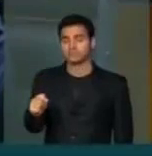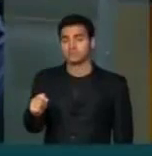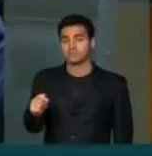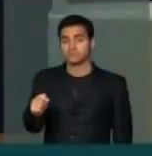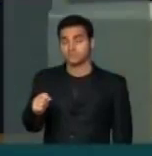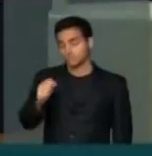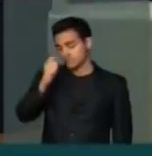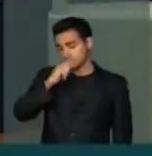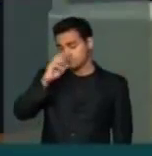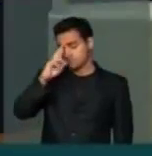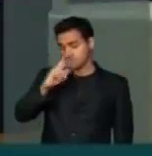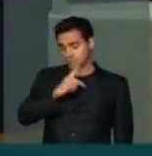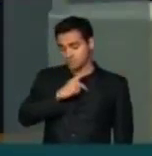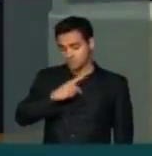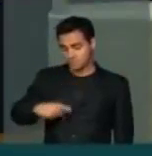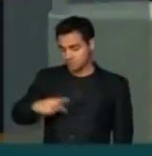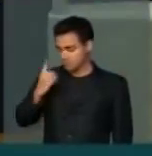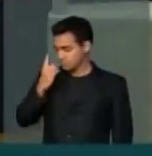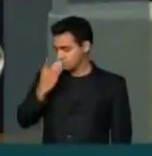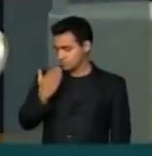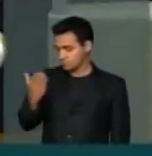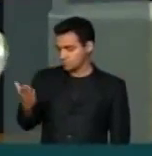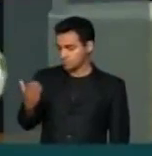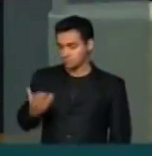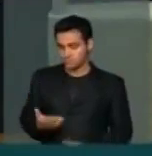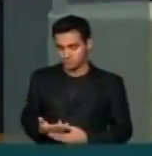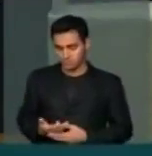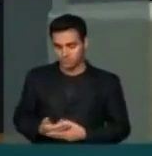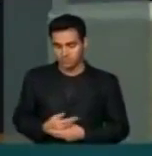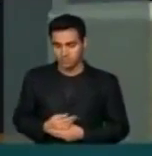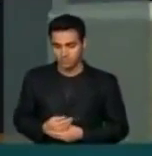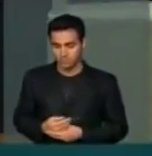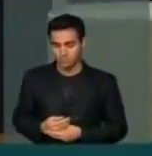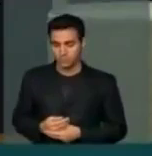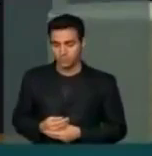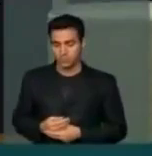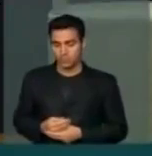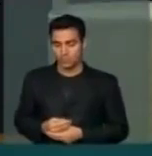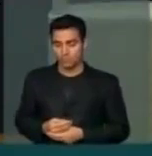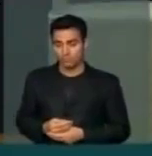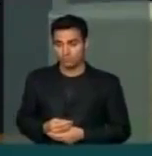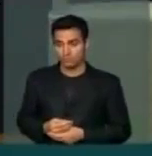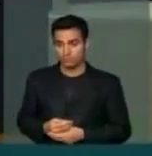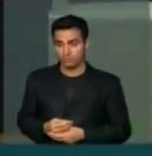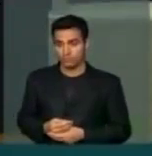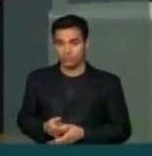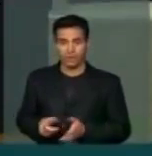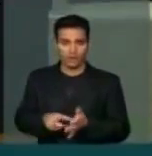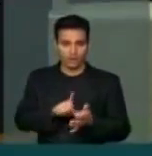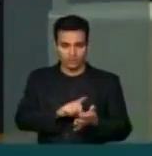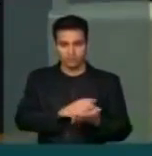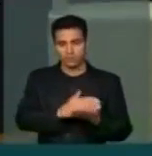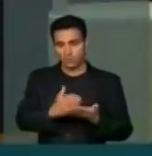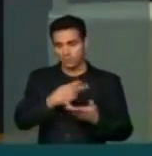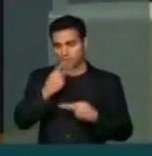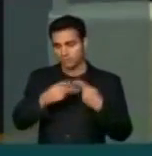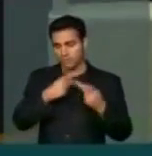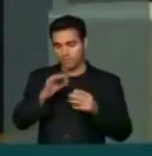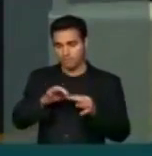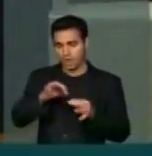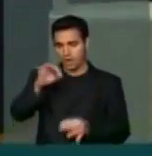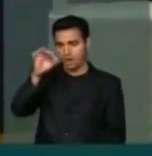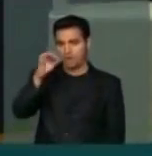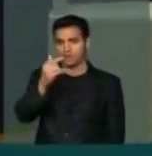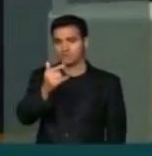Mauro Benevides, senhoras e senhores deputados, antes do pronunciamento que faremos neste grande